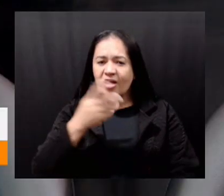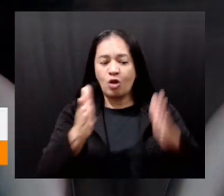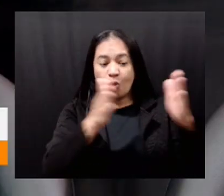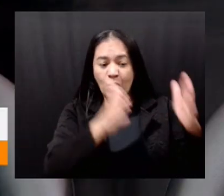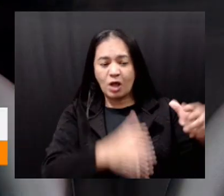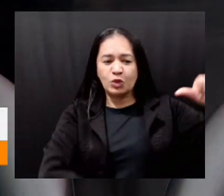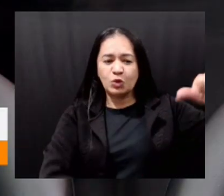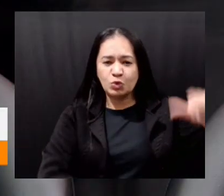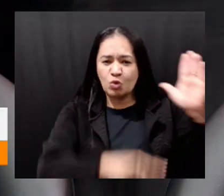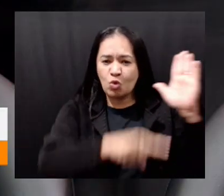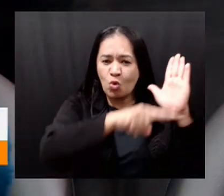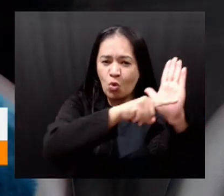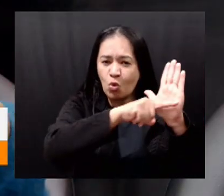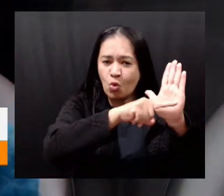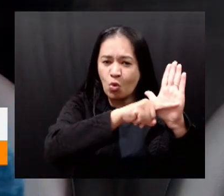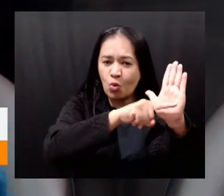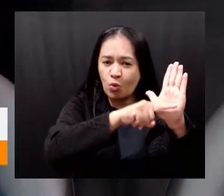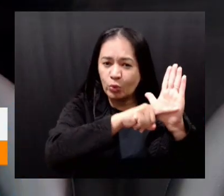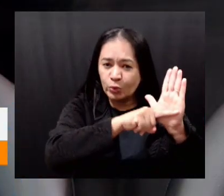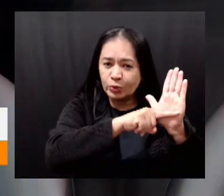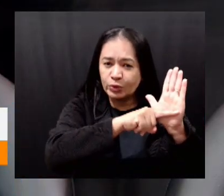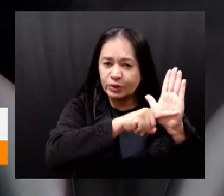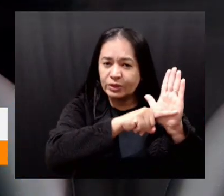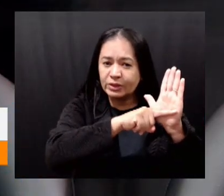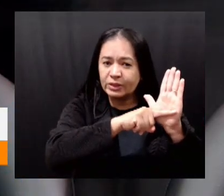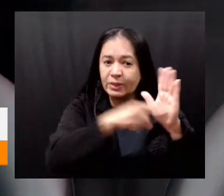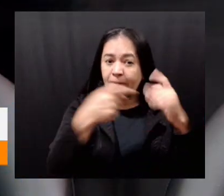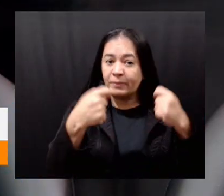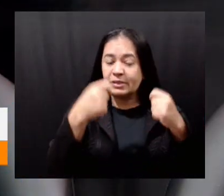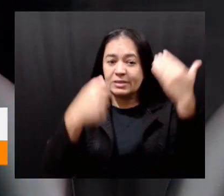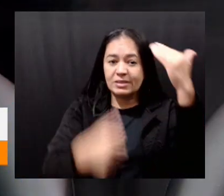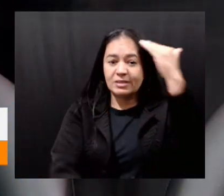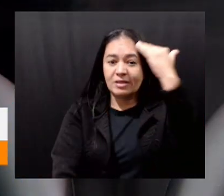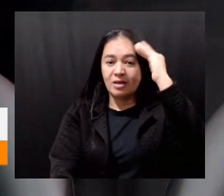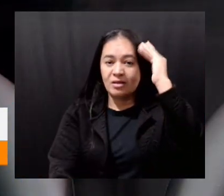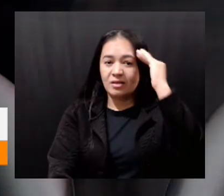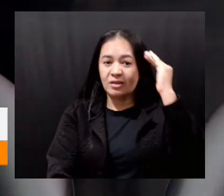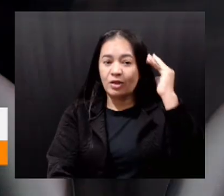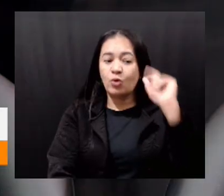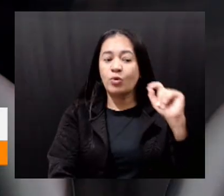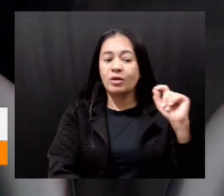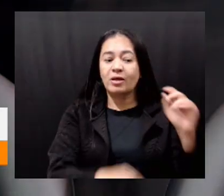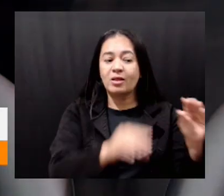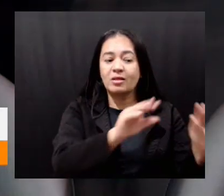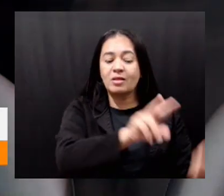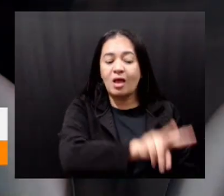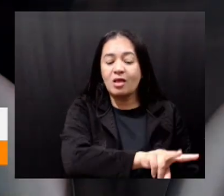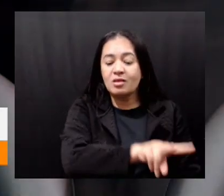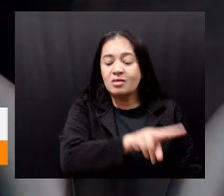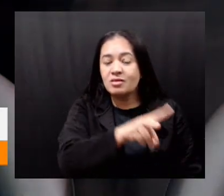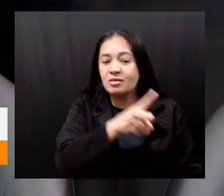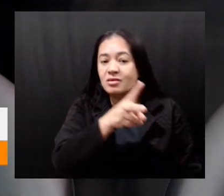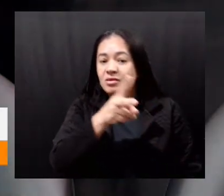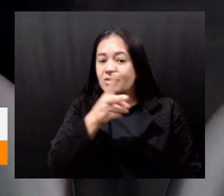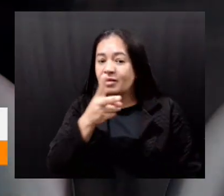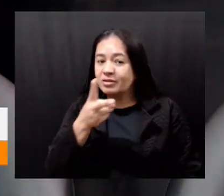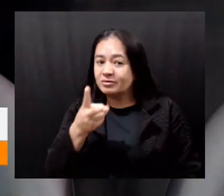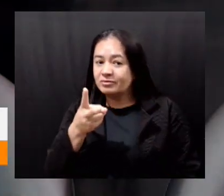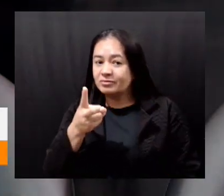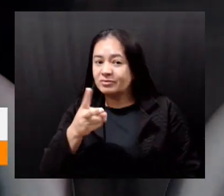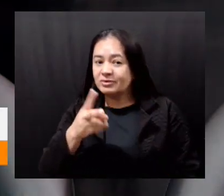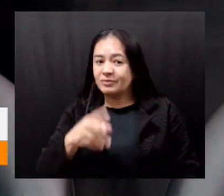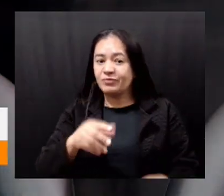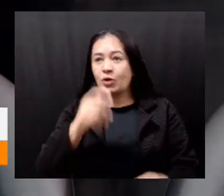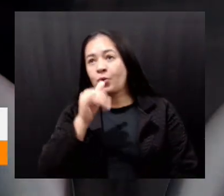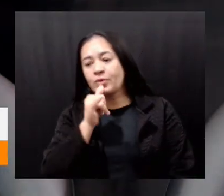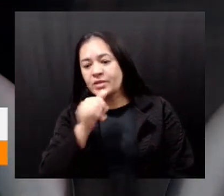ela precisa entender se não está, muitas vezes, transferindo uma questão dela, da vida pessoal